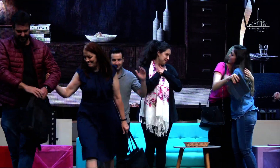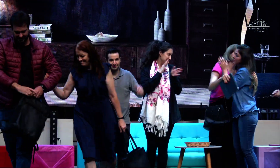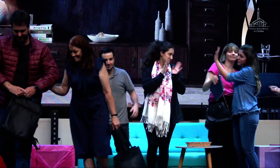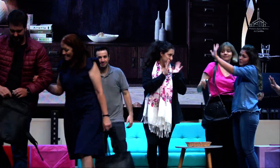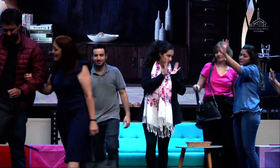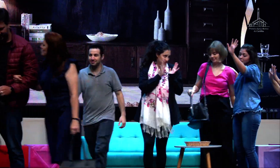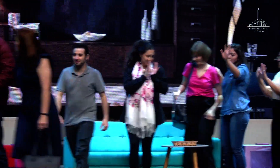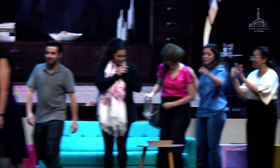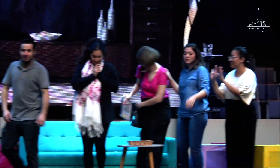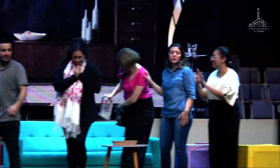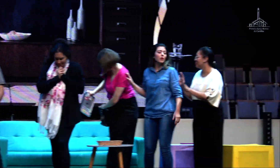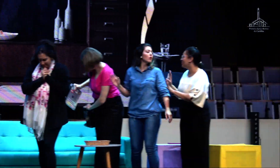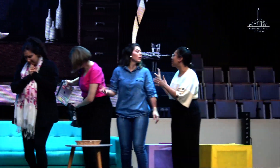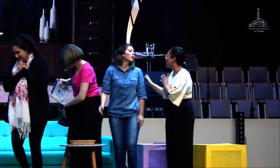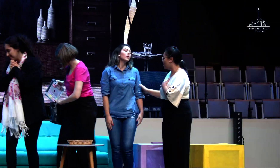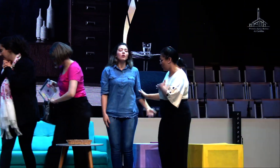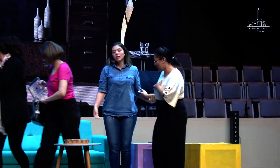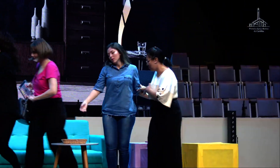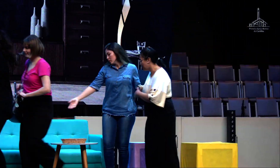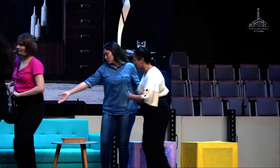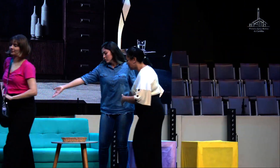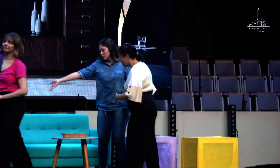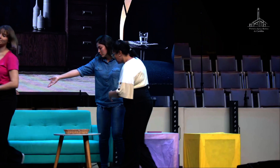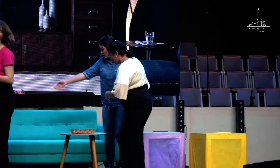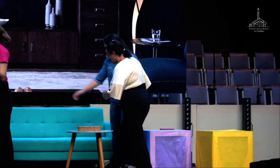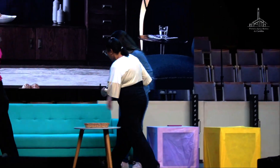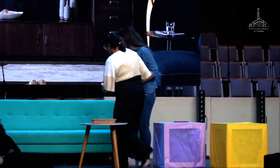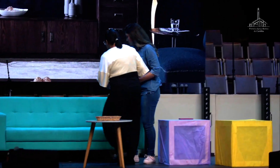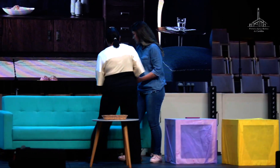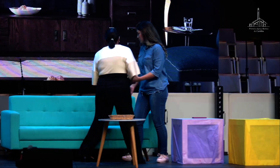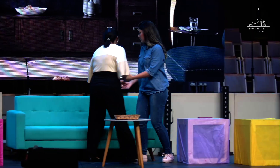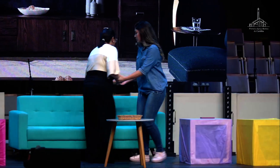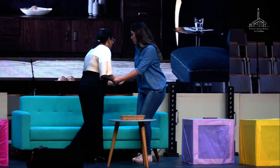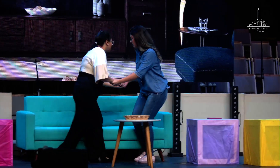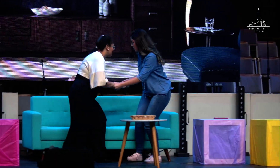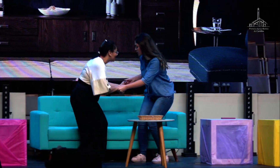Obrigado, muito obrigado mesmo. Tchau, gente. Tchau, gente.